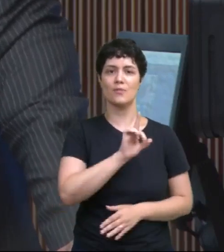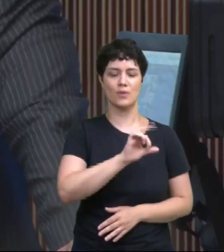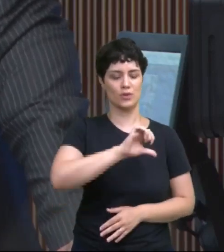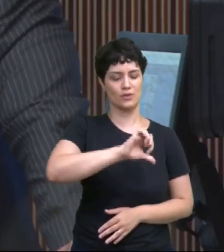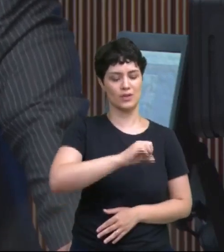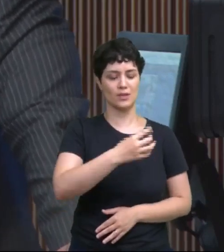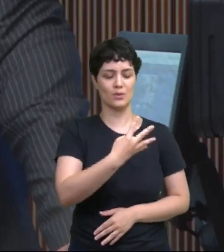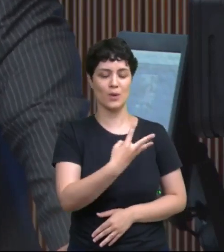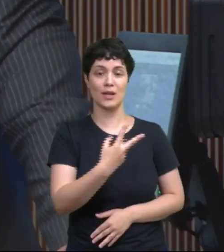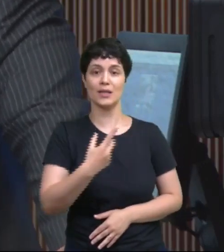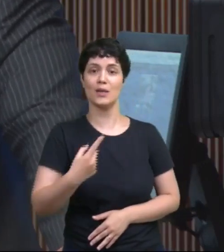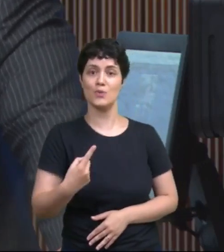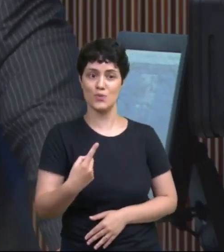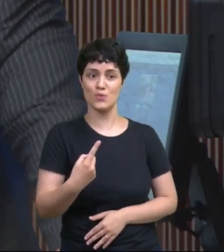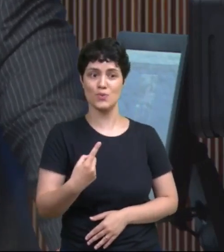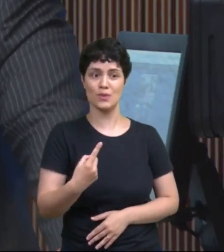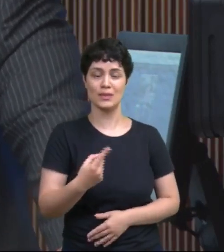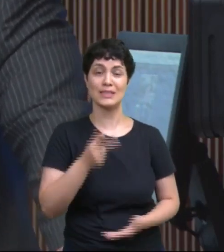Revolucionário